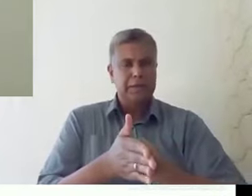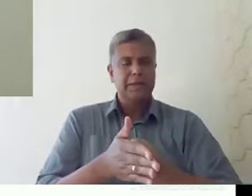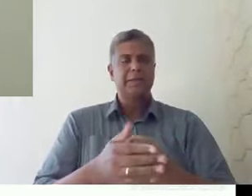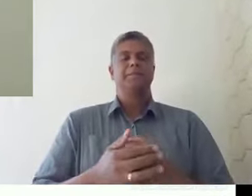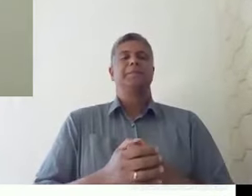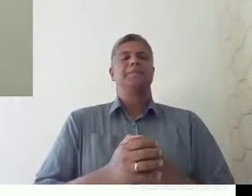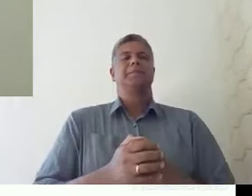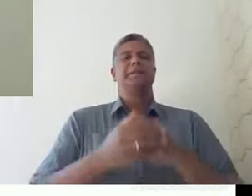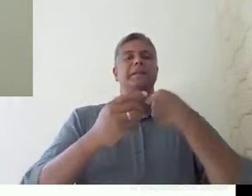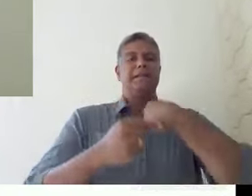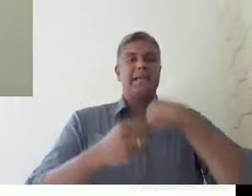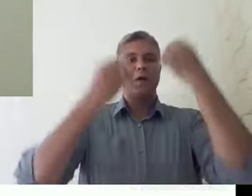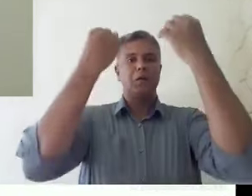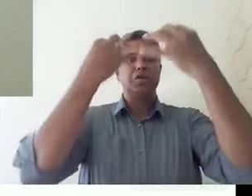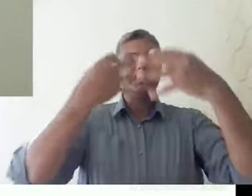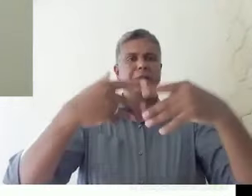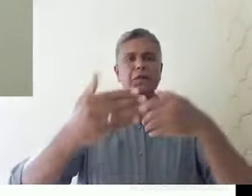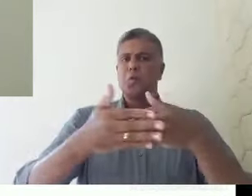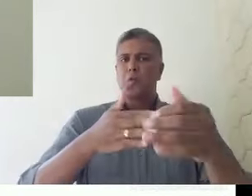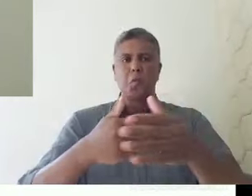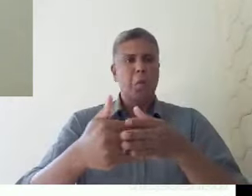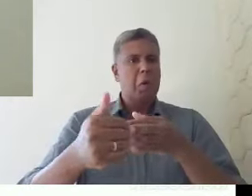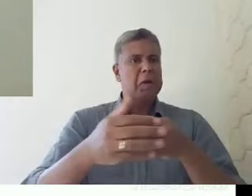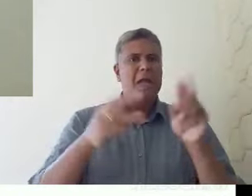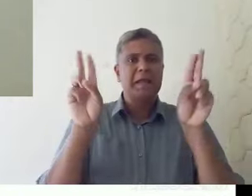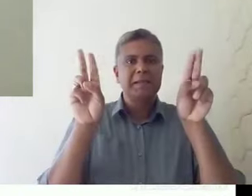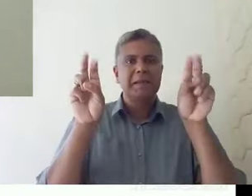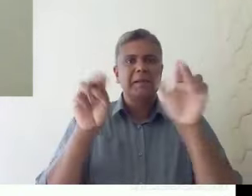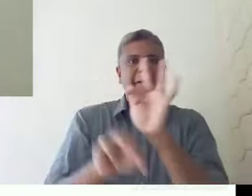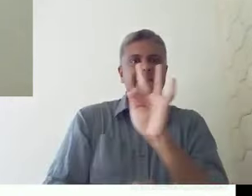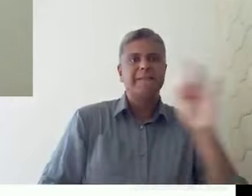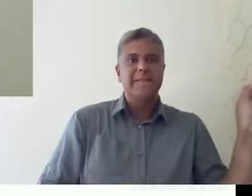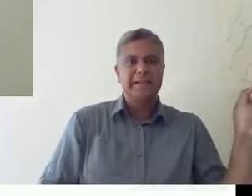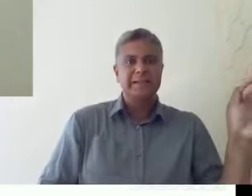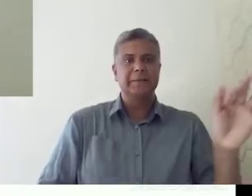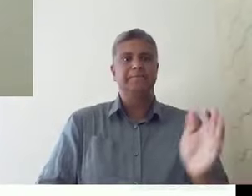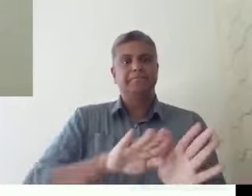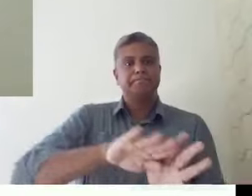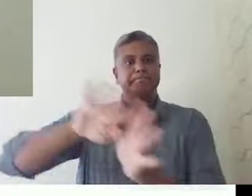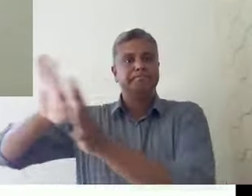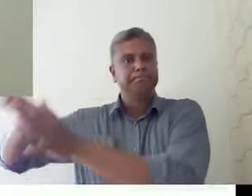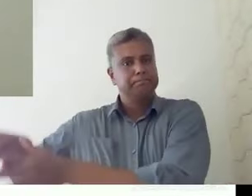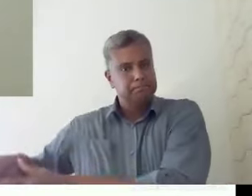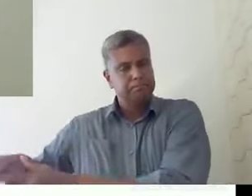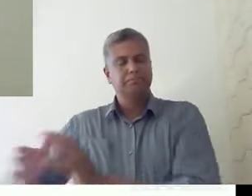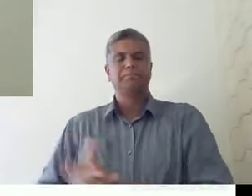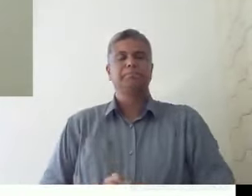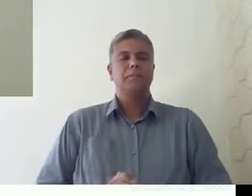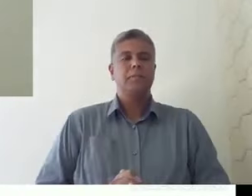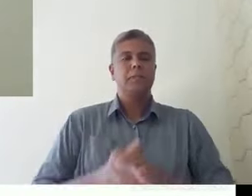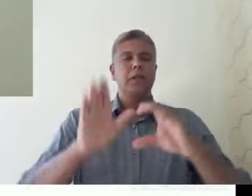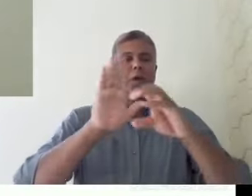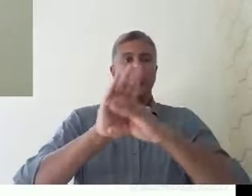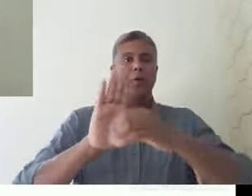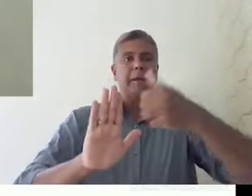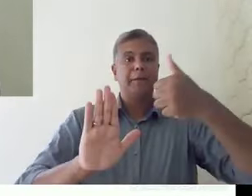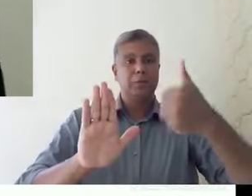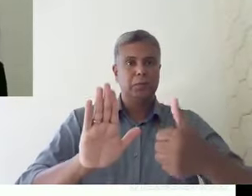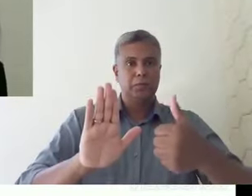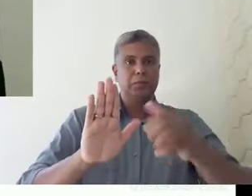aula ou com relação a qualquer parte da física que vocês queiram esclarecer, tudo bem?